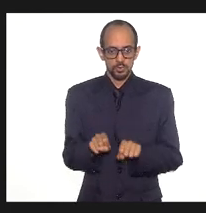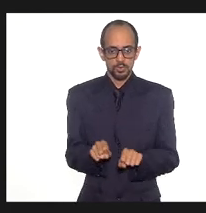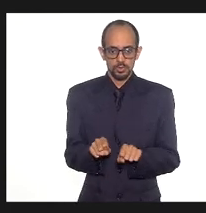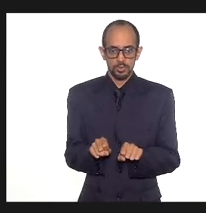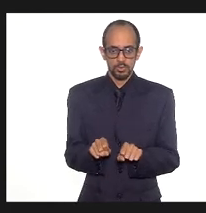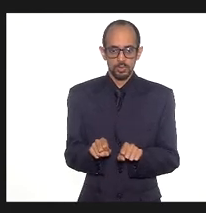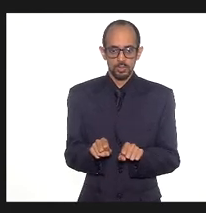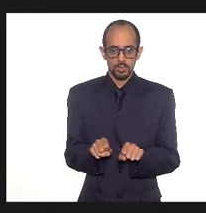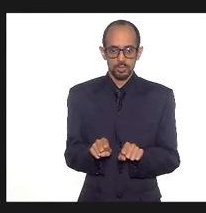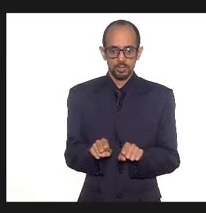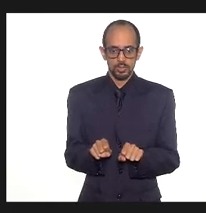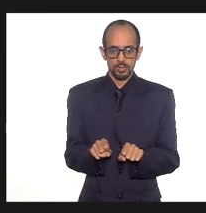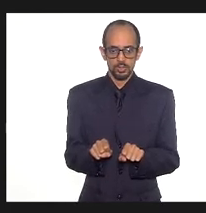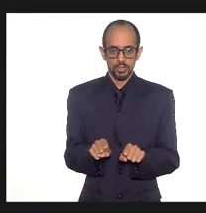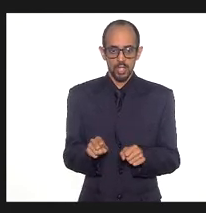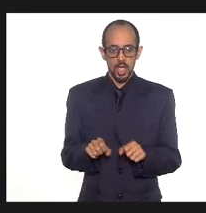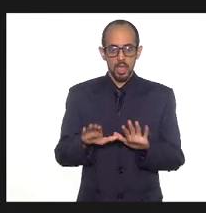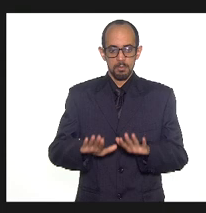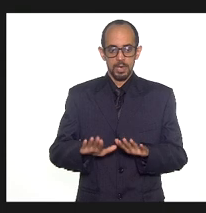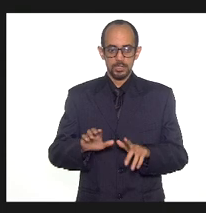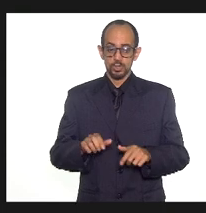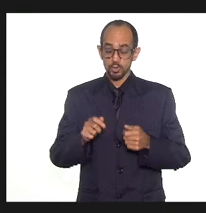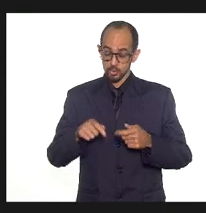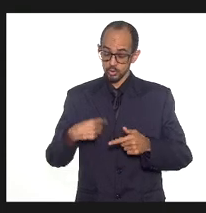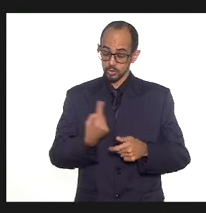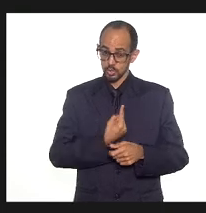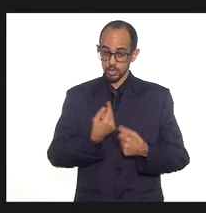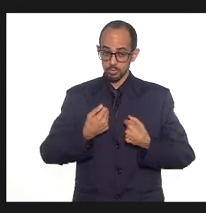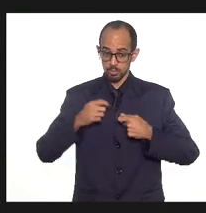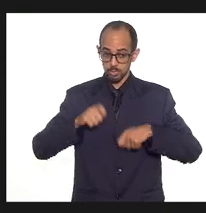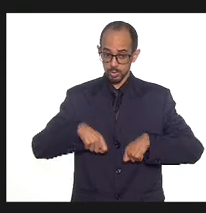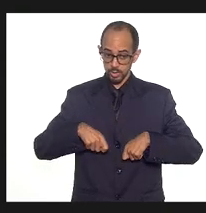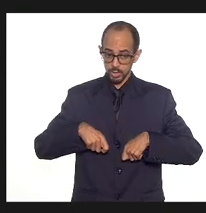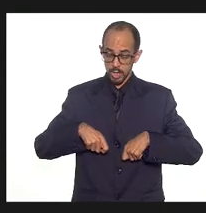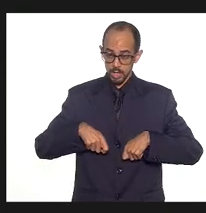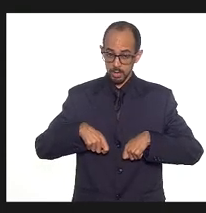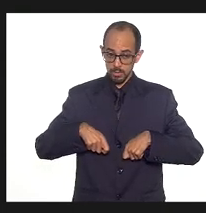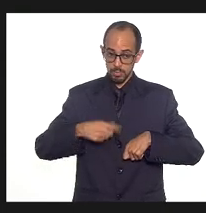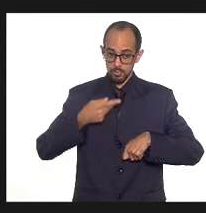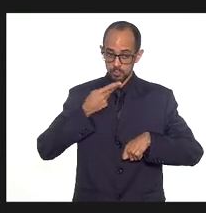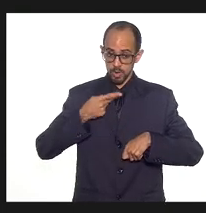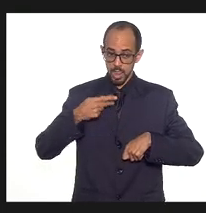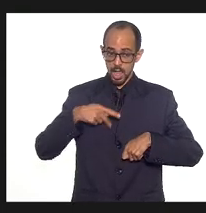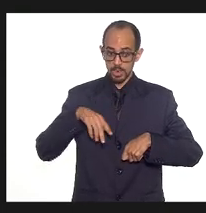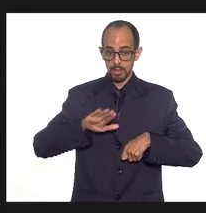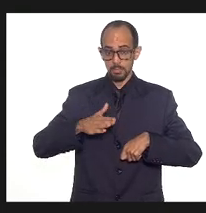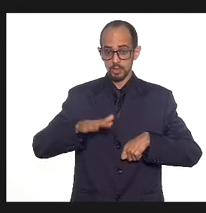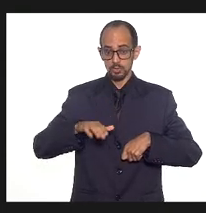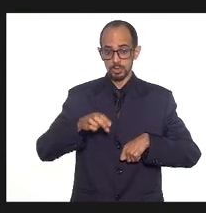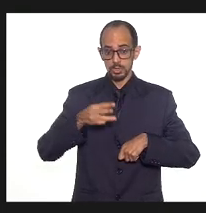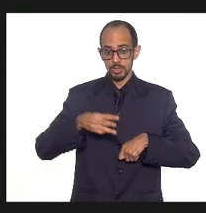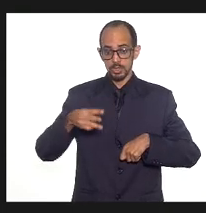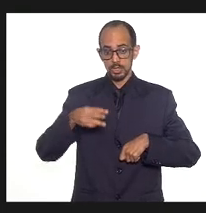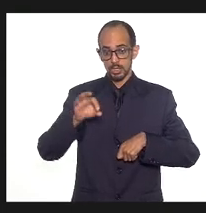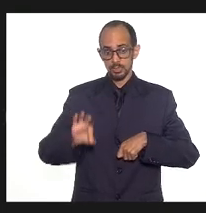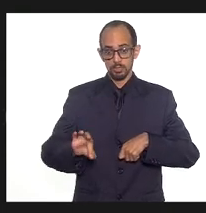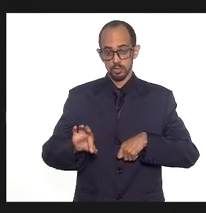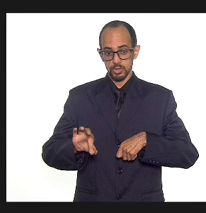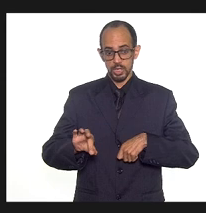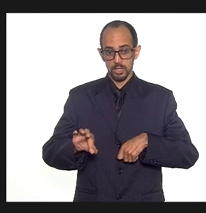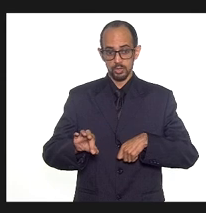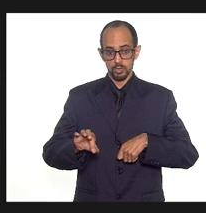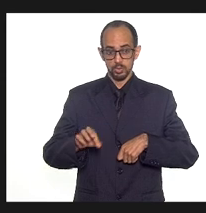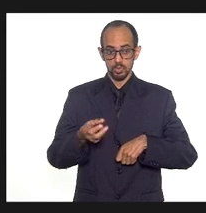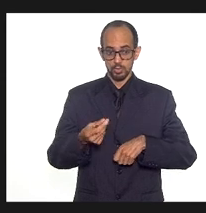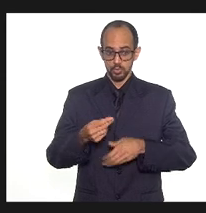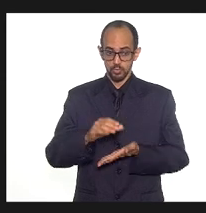submarino, mas, em grandes linhas, a gente pode afirmar que o valor do investimento corresponde a um terço para a plataforma, outro